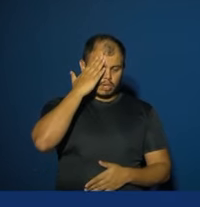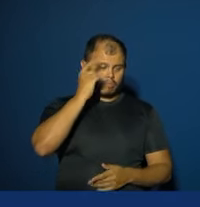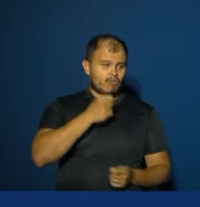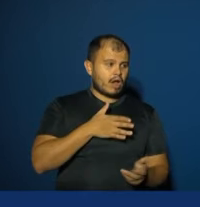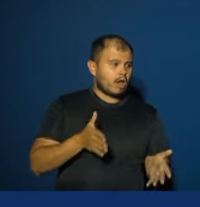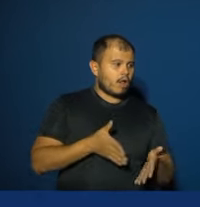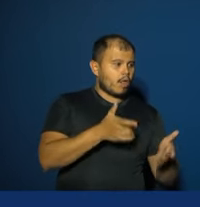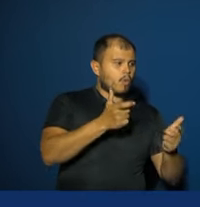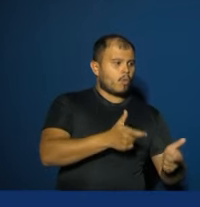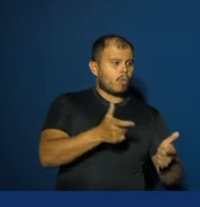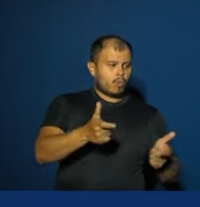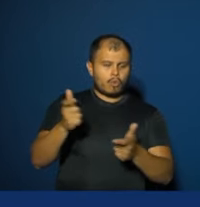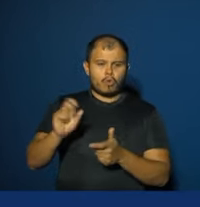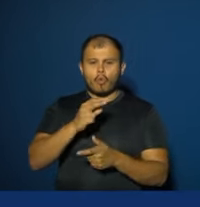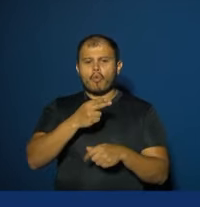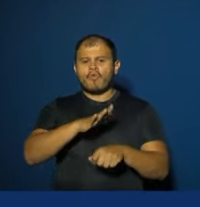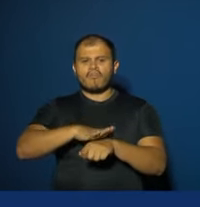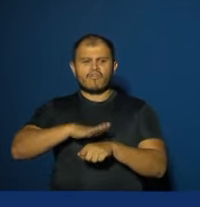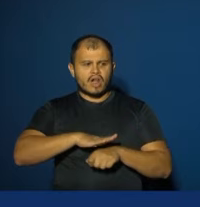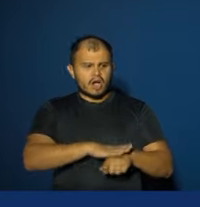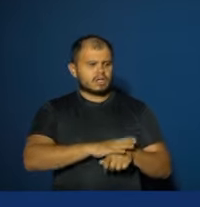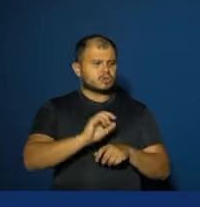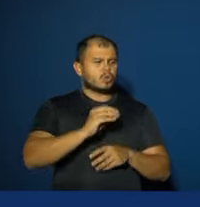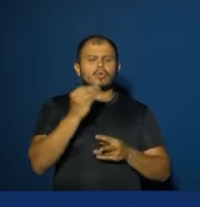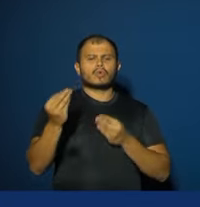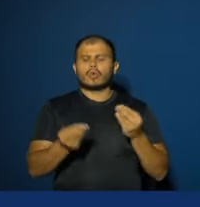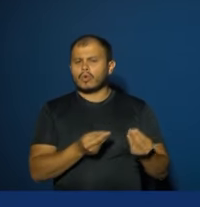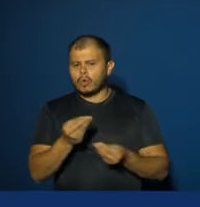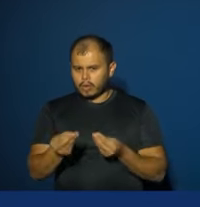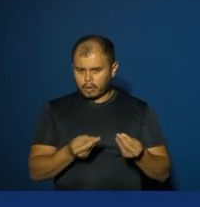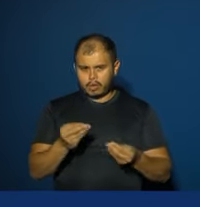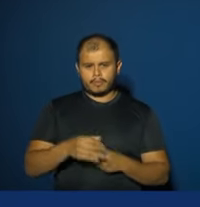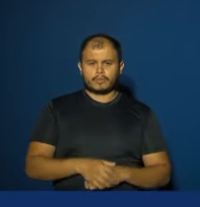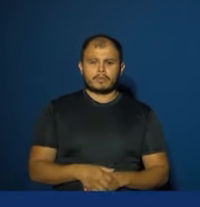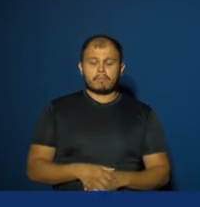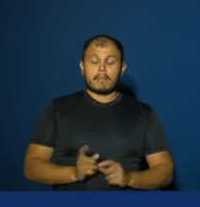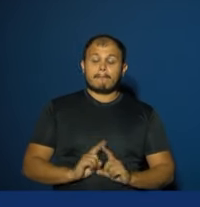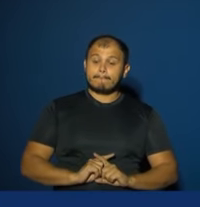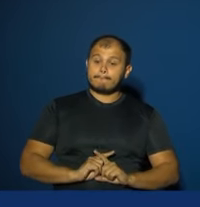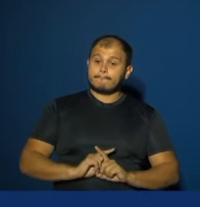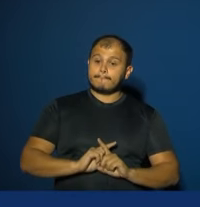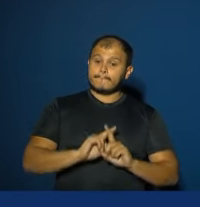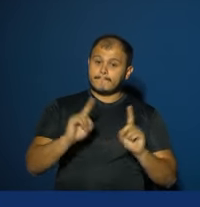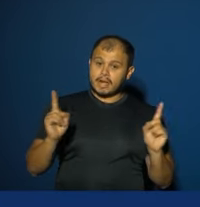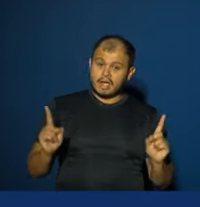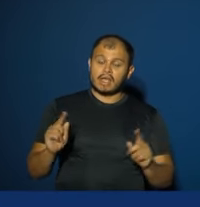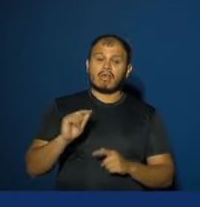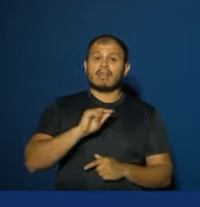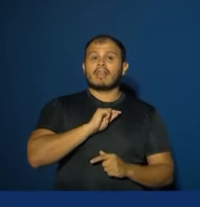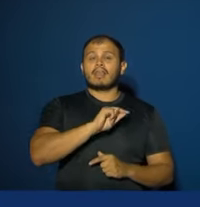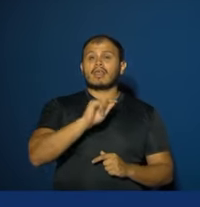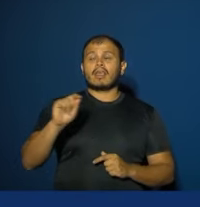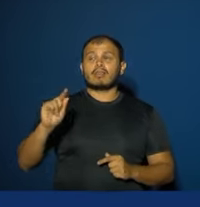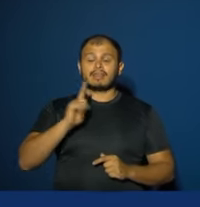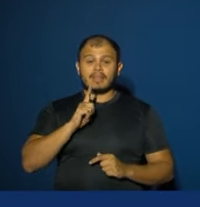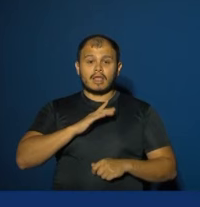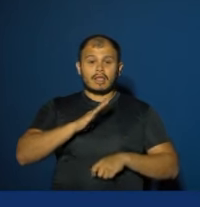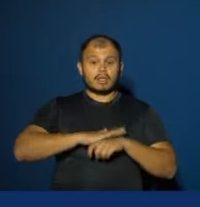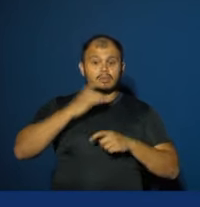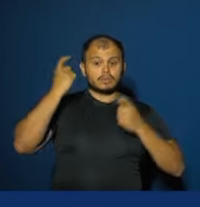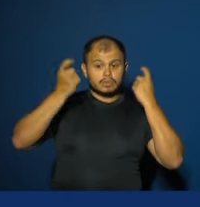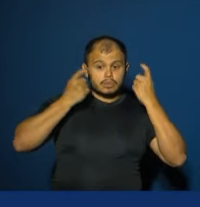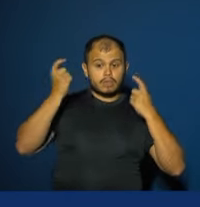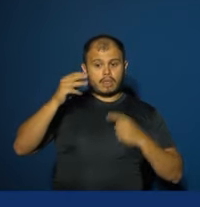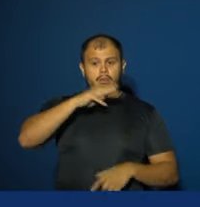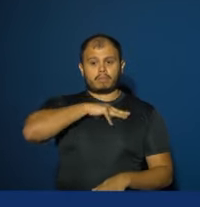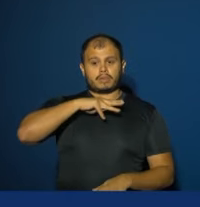onde vai ou o que que você faz com o lodo isso aí né Eh mas quem quem se preocupa né o ministério